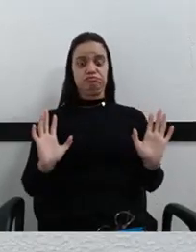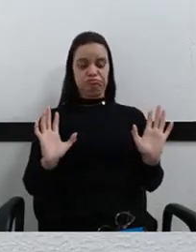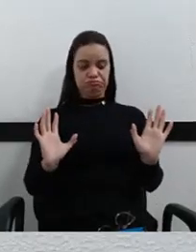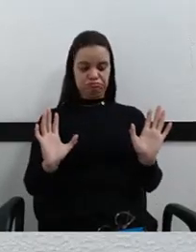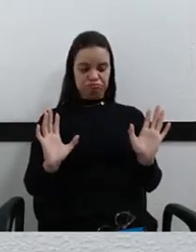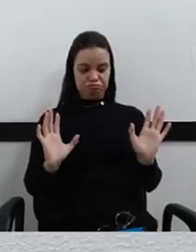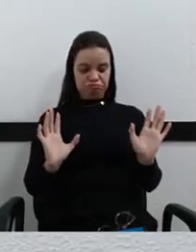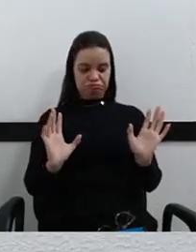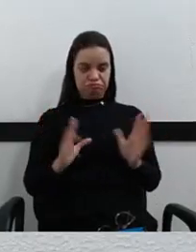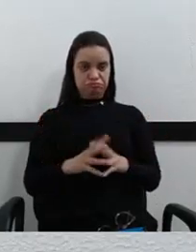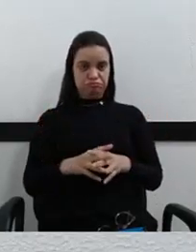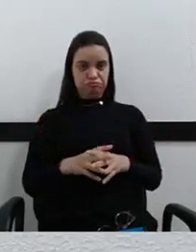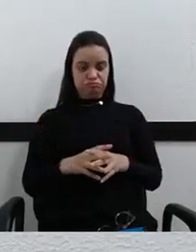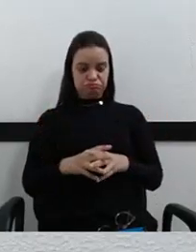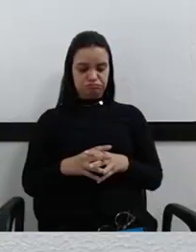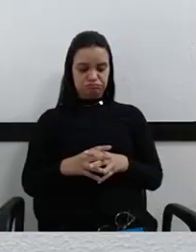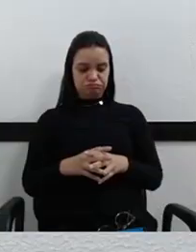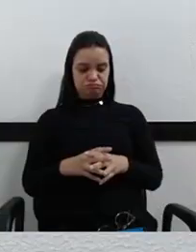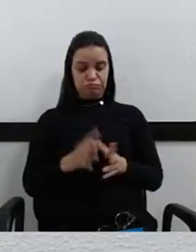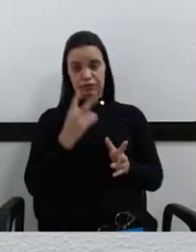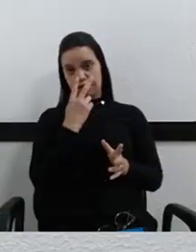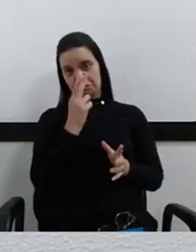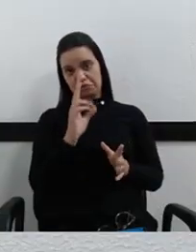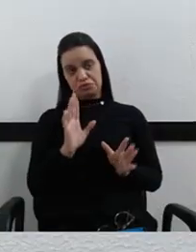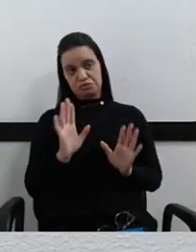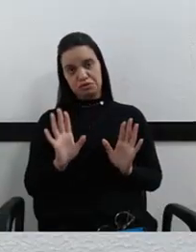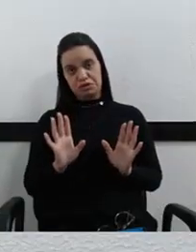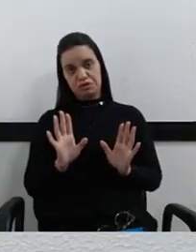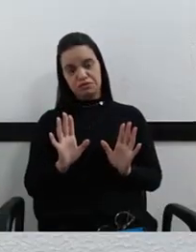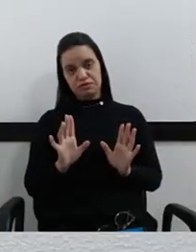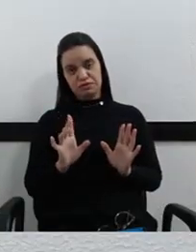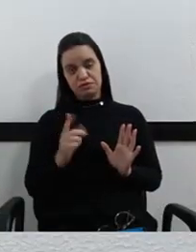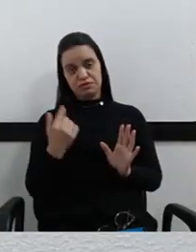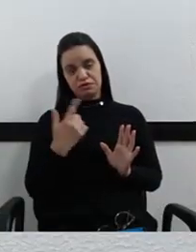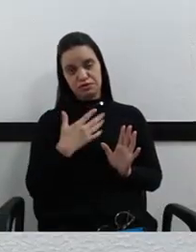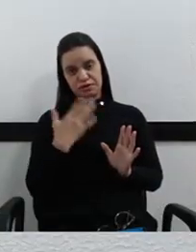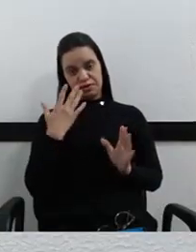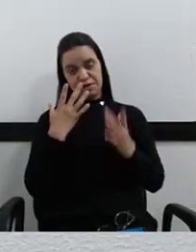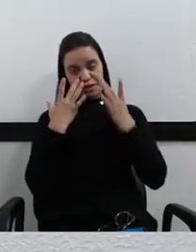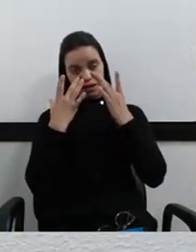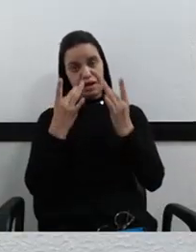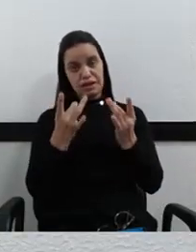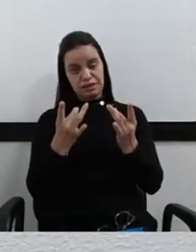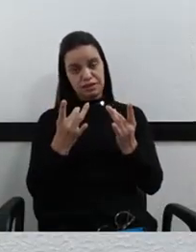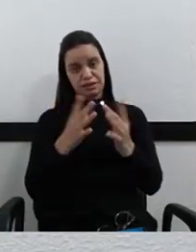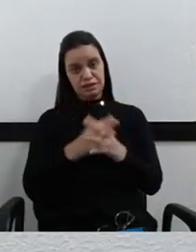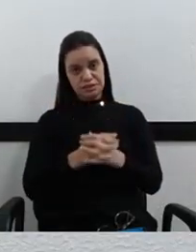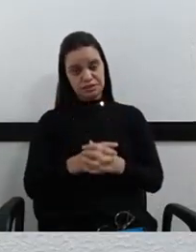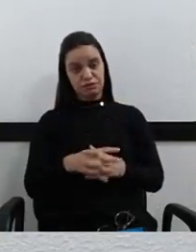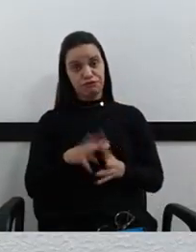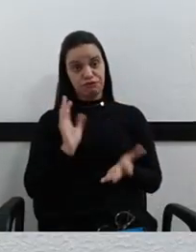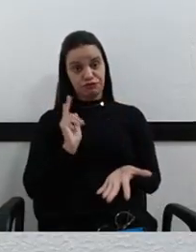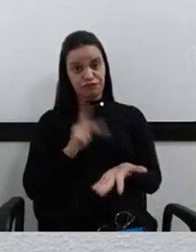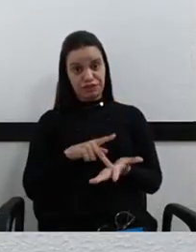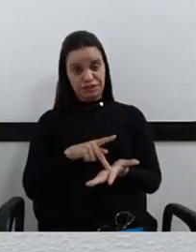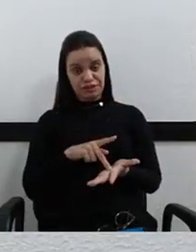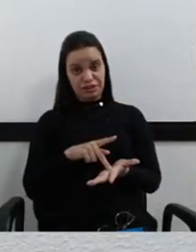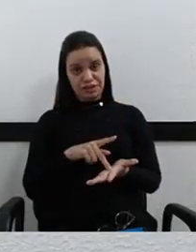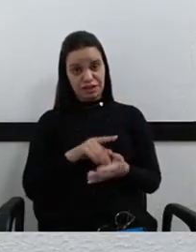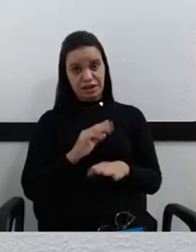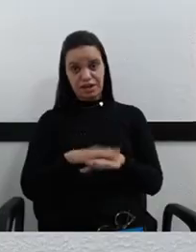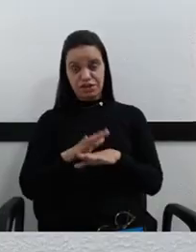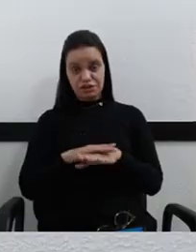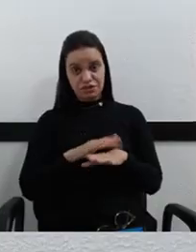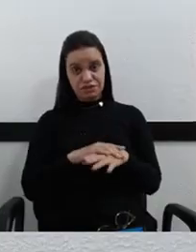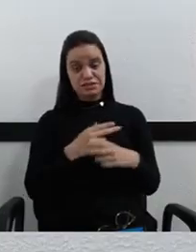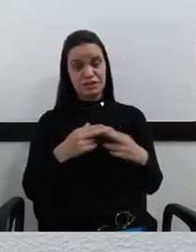Então, acho que talvez seja o caso da gente ponderar a necessidade real de fazer isso com